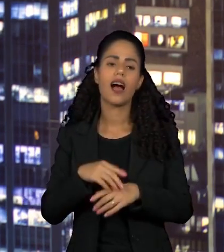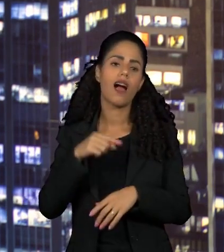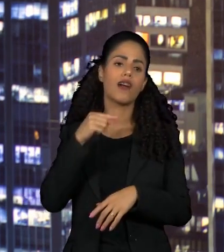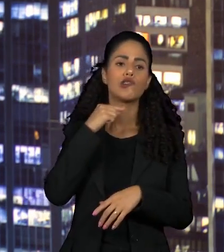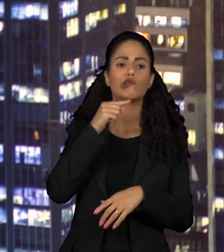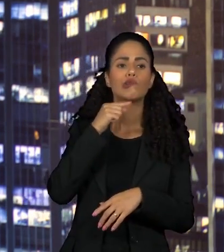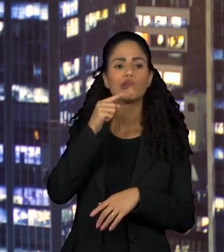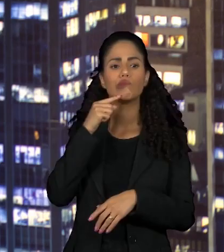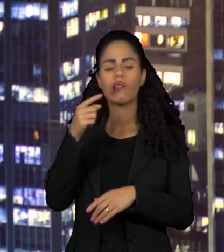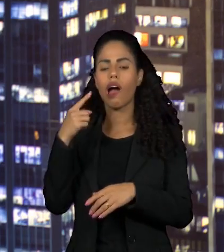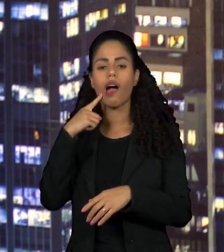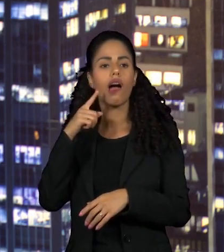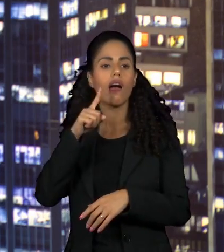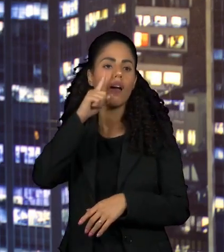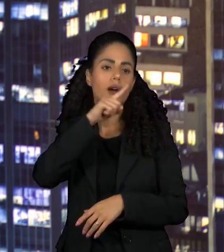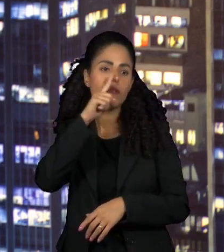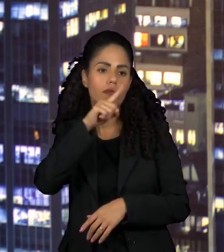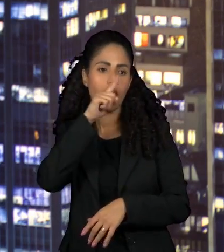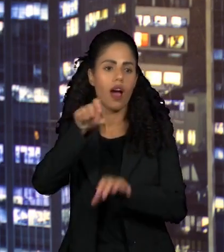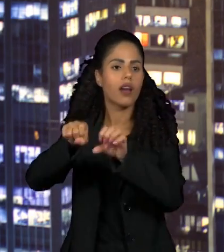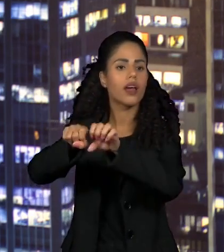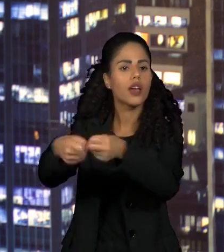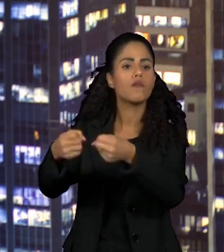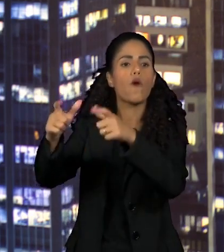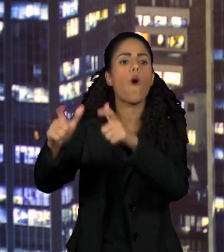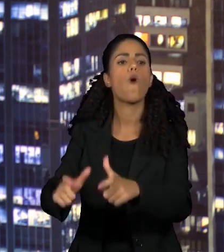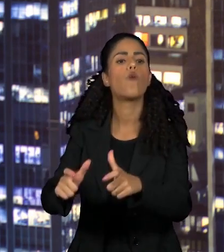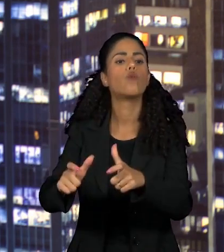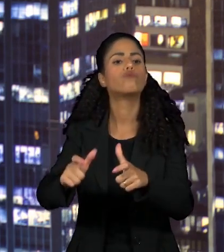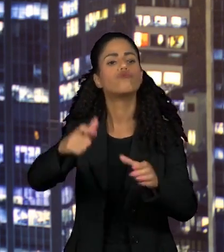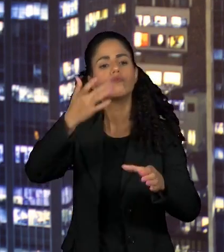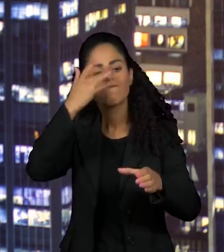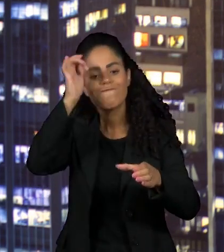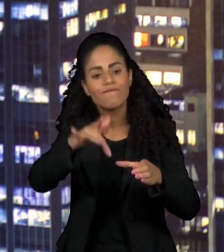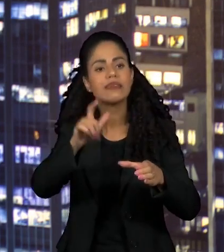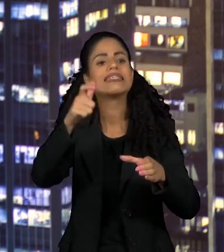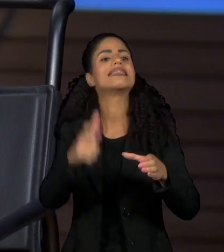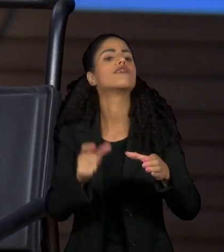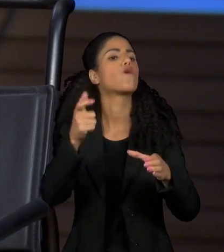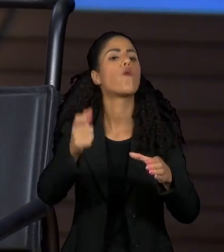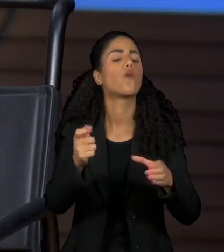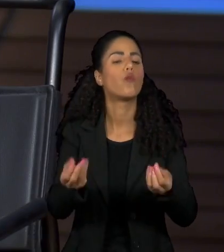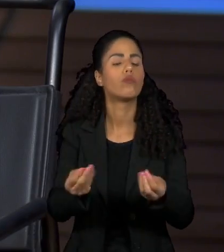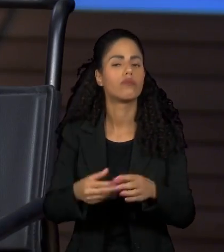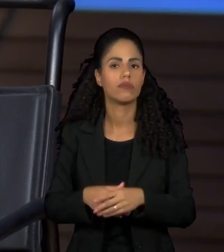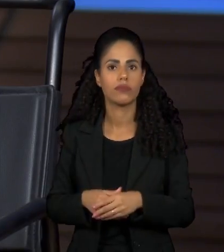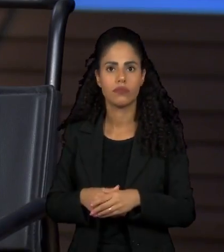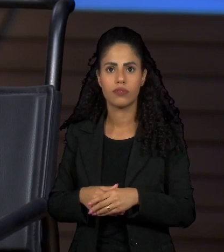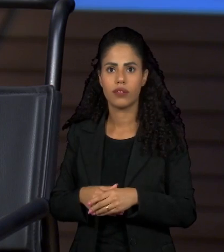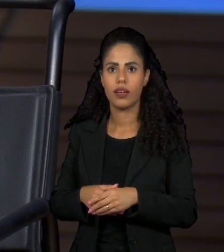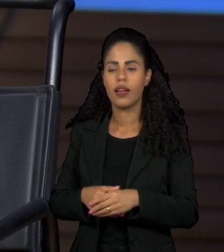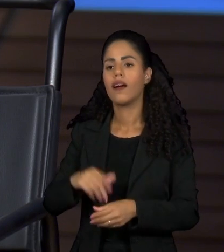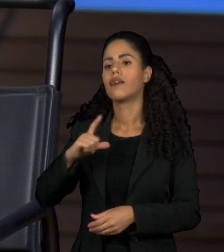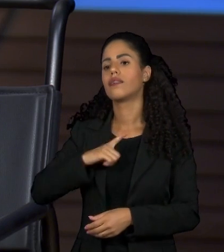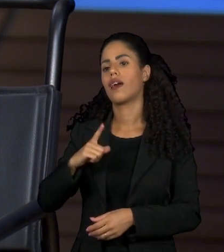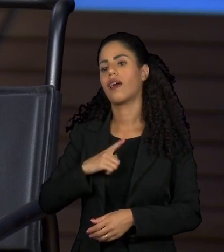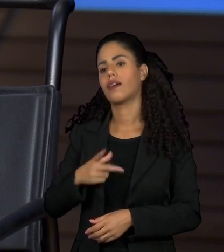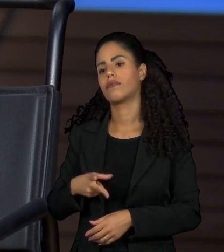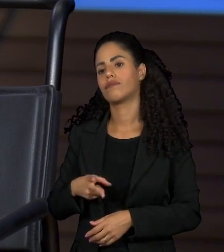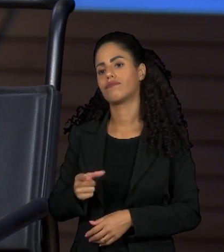deveria ser responsável por dar uma destinação correta. Em que pé estamos nesse sentido, Bruno? Na verdade, a gente ainda tem um longo